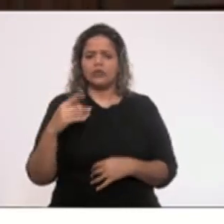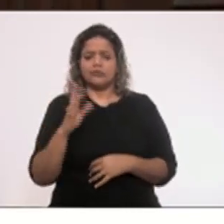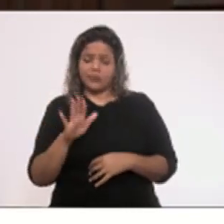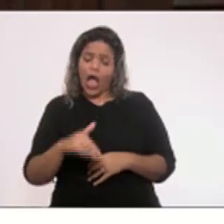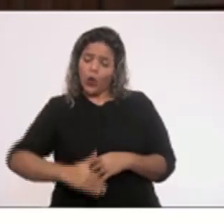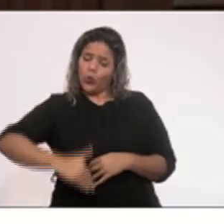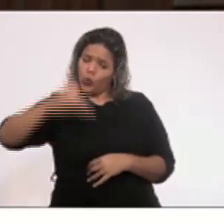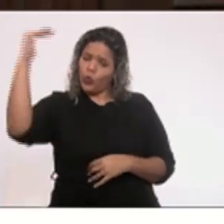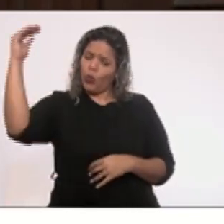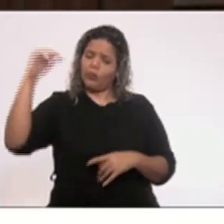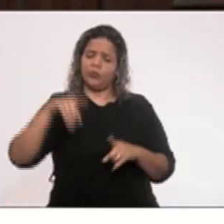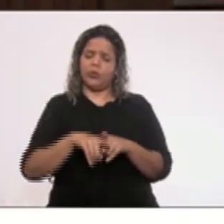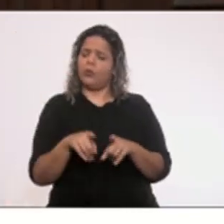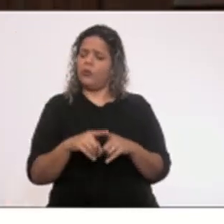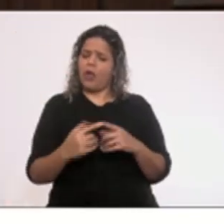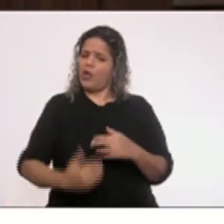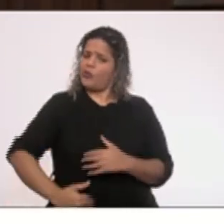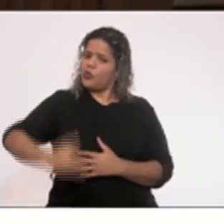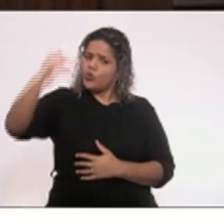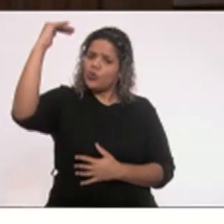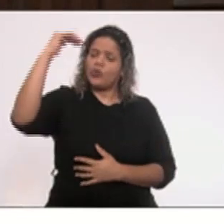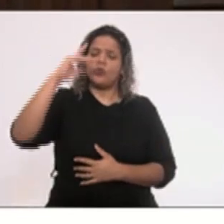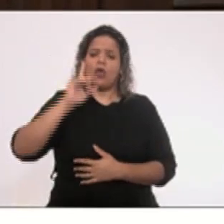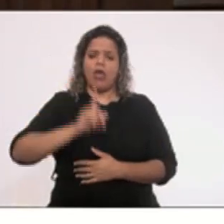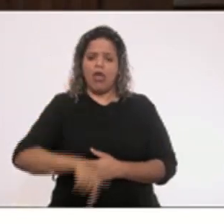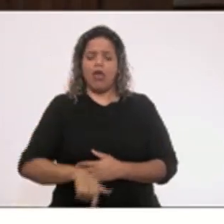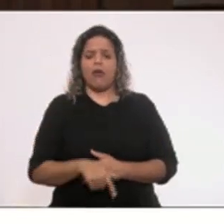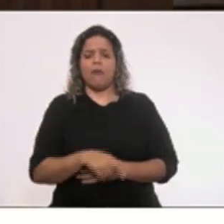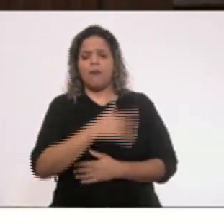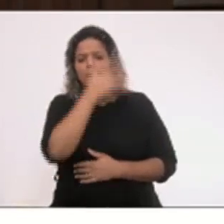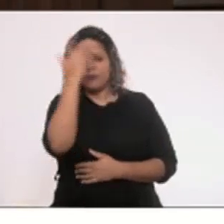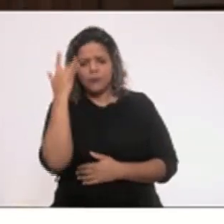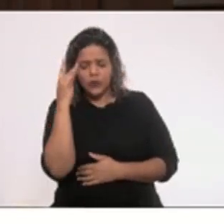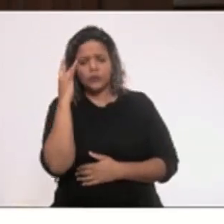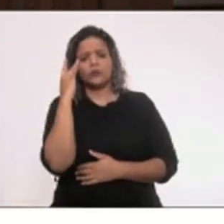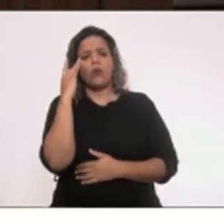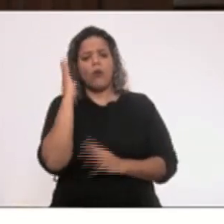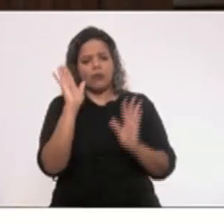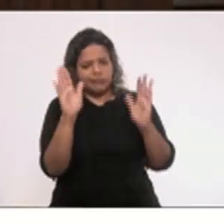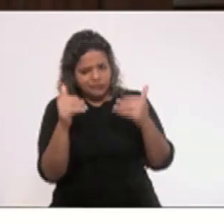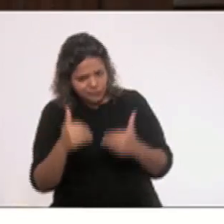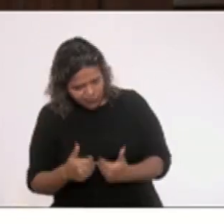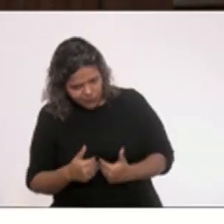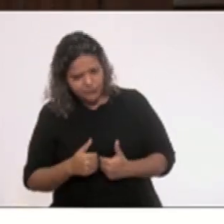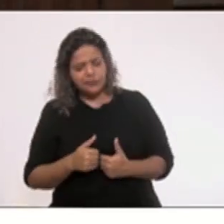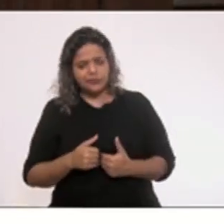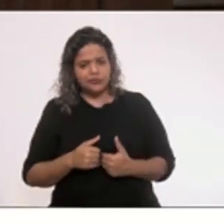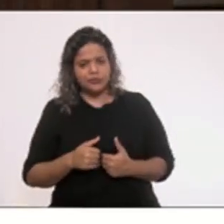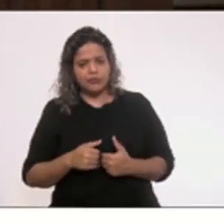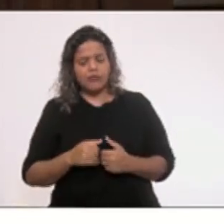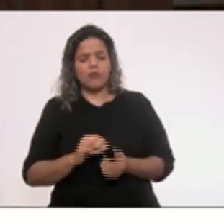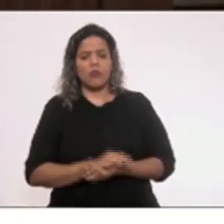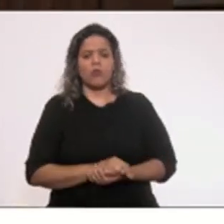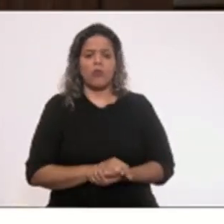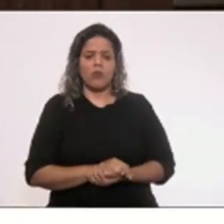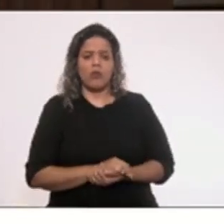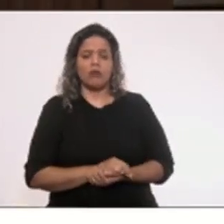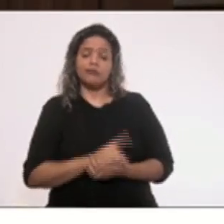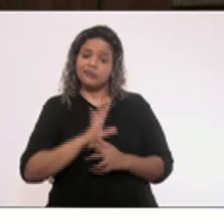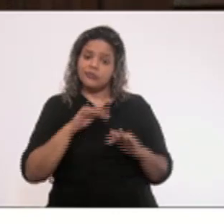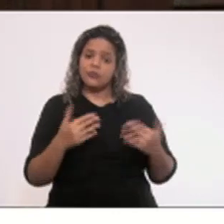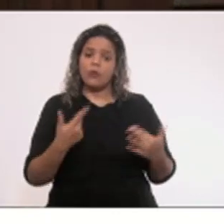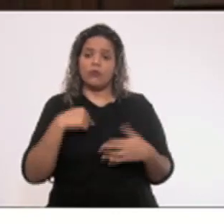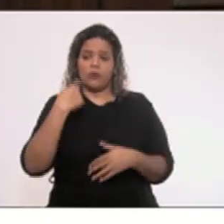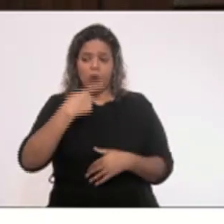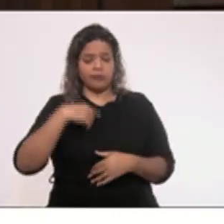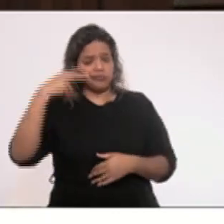até de adultos hoje já, que possuem o transtorno, o aspecto do transtorno autista. Então,